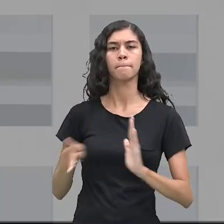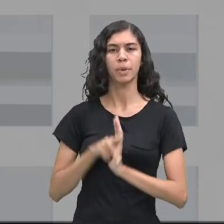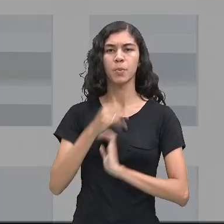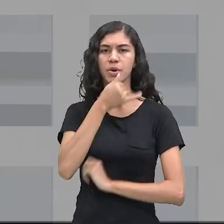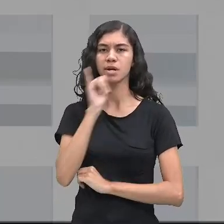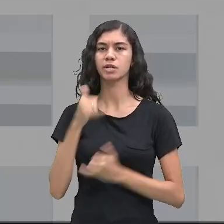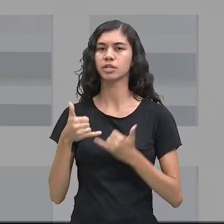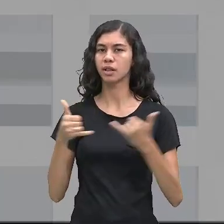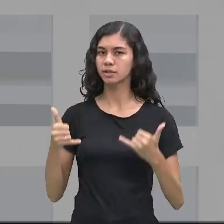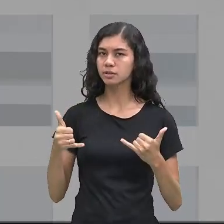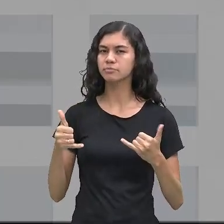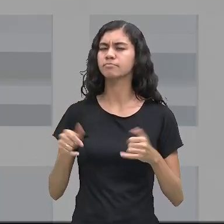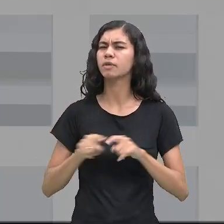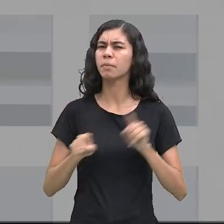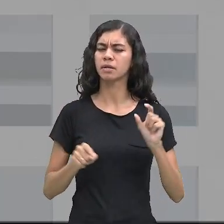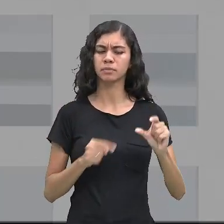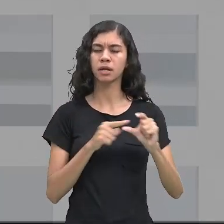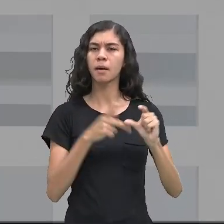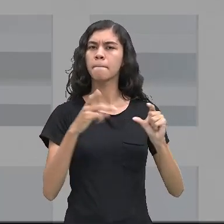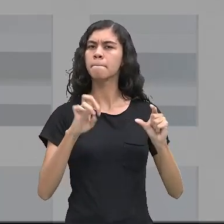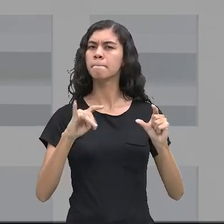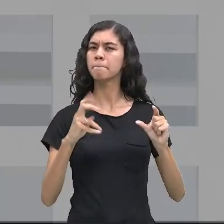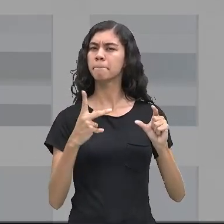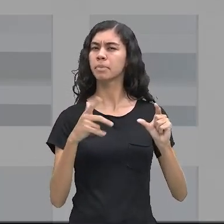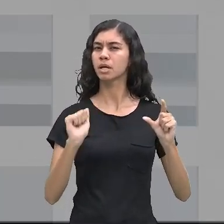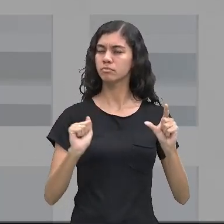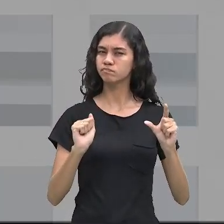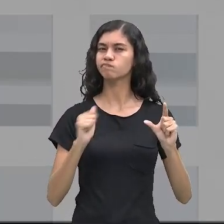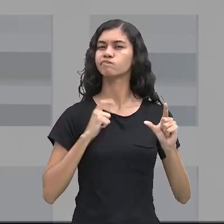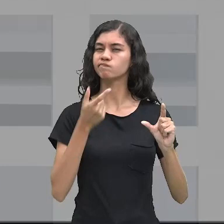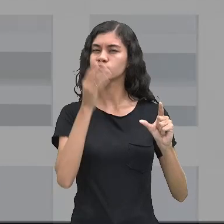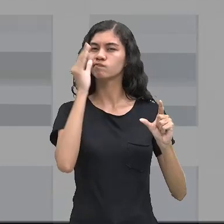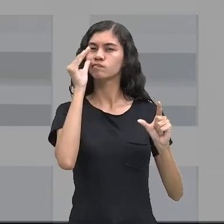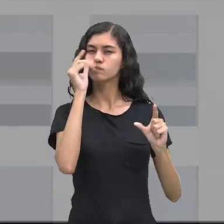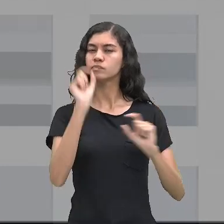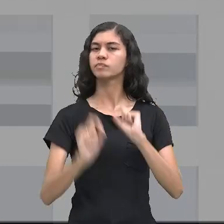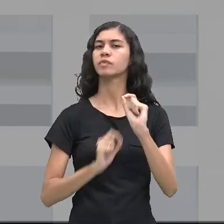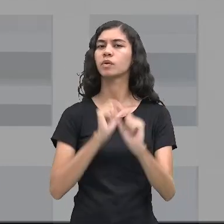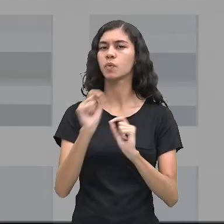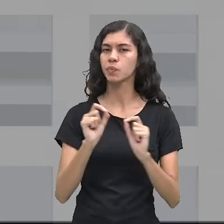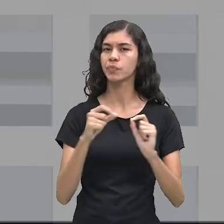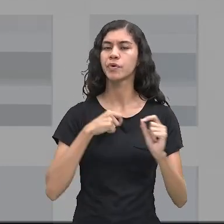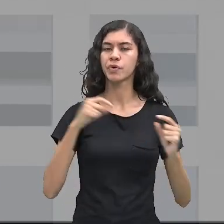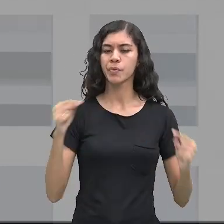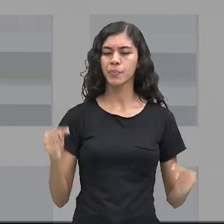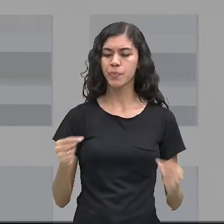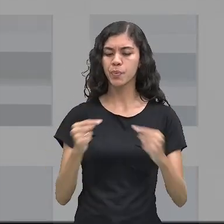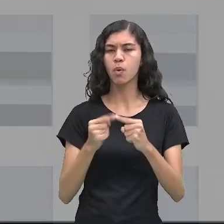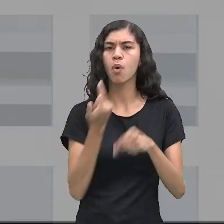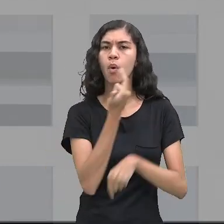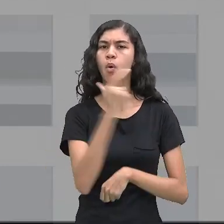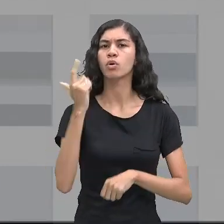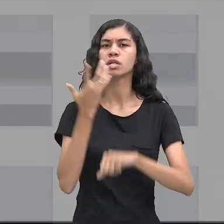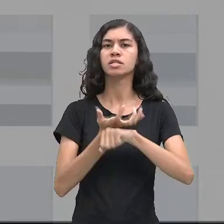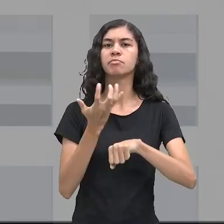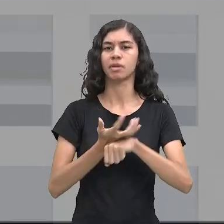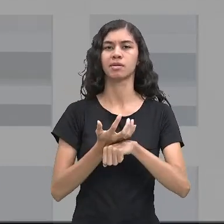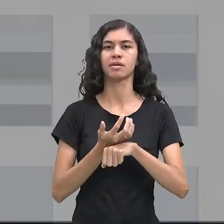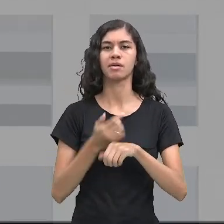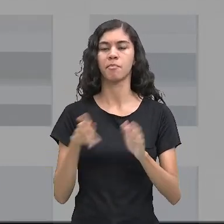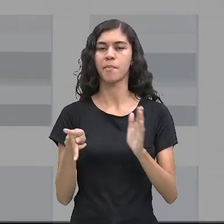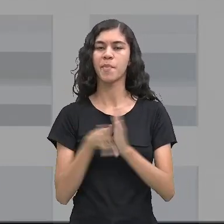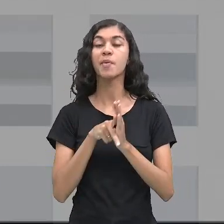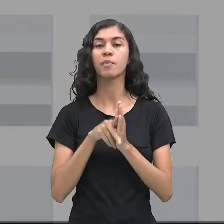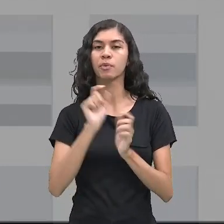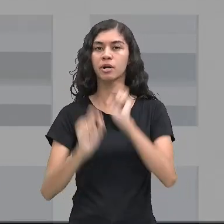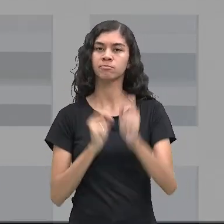as pilhas têm algo aí de curioso, não é? Algo que faz uma conexão com outra disciplina, que é a química. Por isso